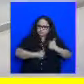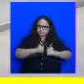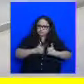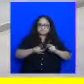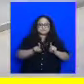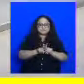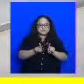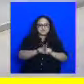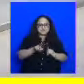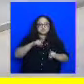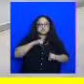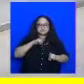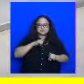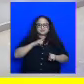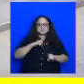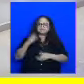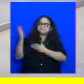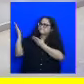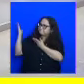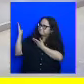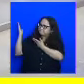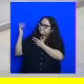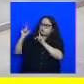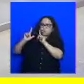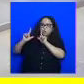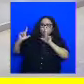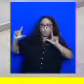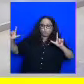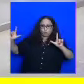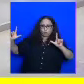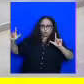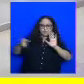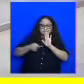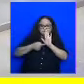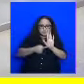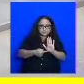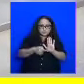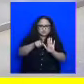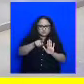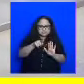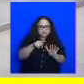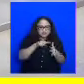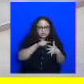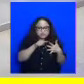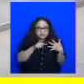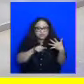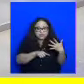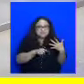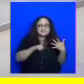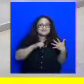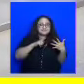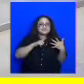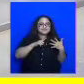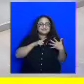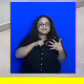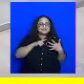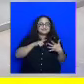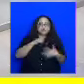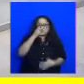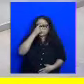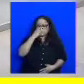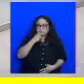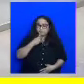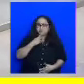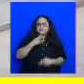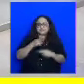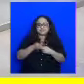times exposta no nosso telão de LED. Você acompanhando cada detalhe por meio dos perfis da Caixa e da